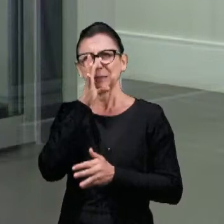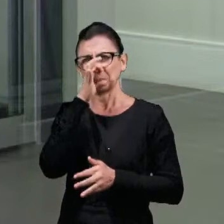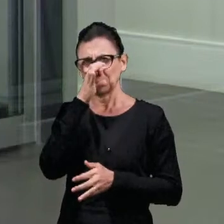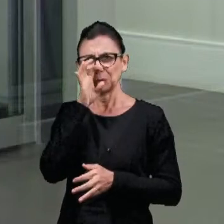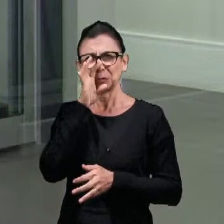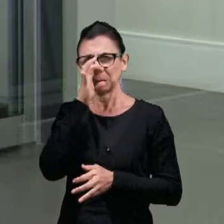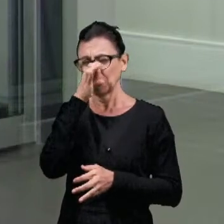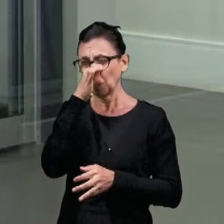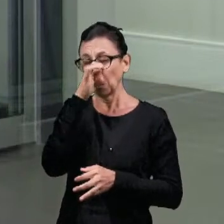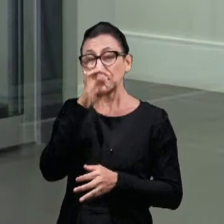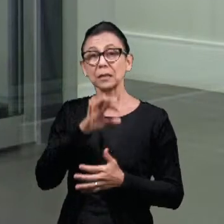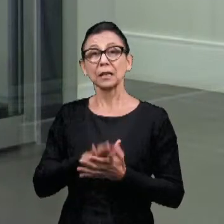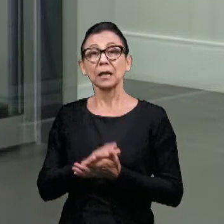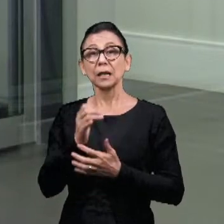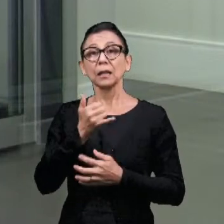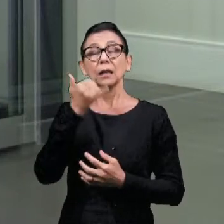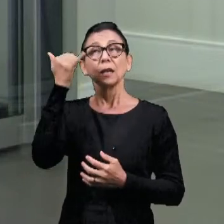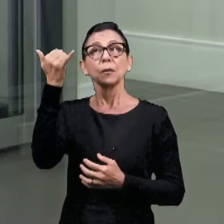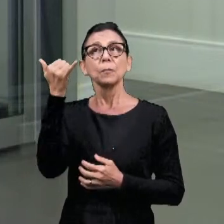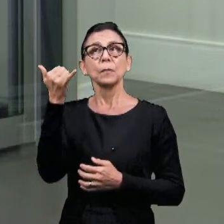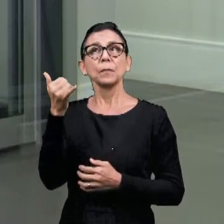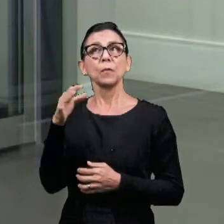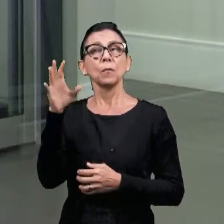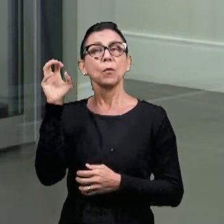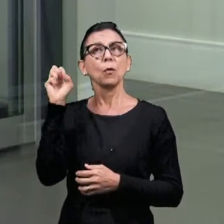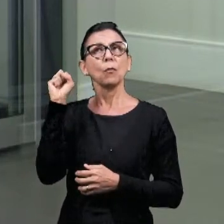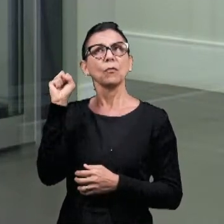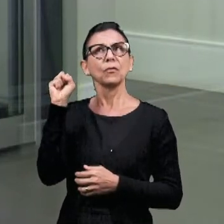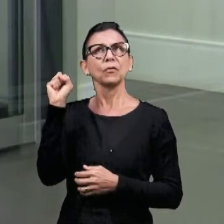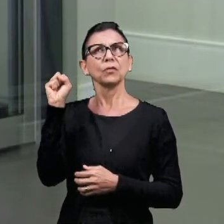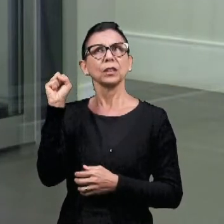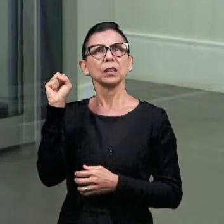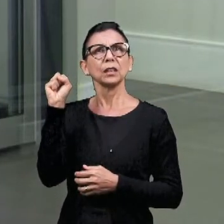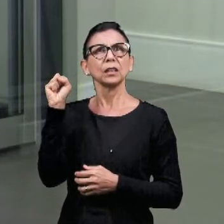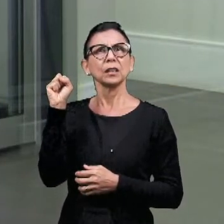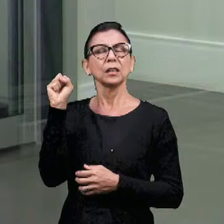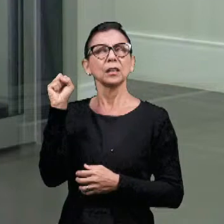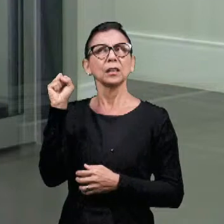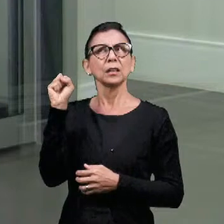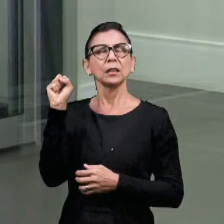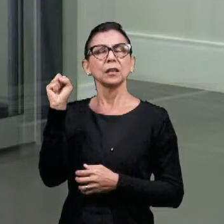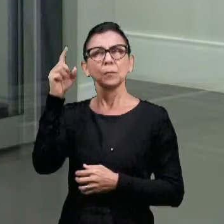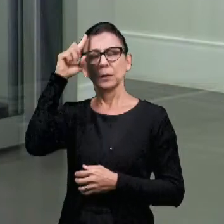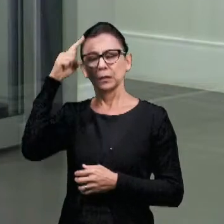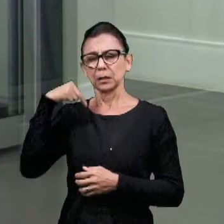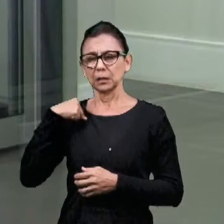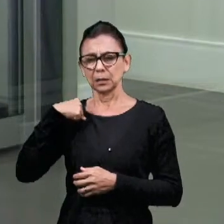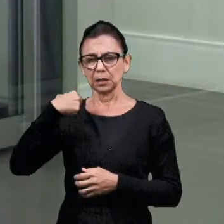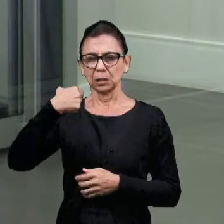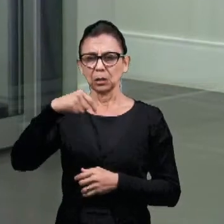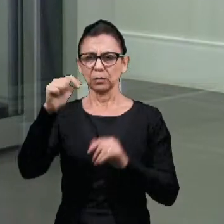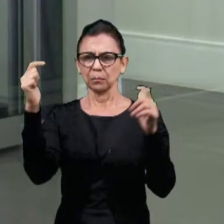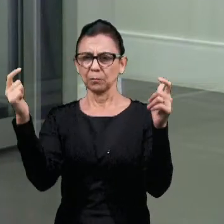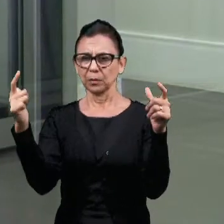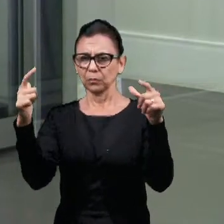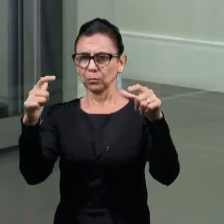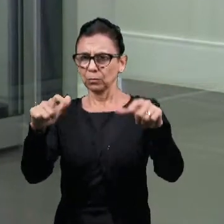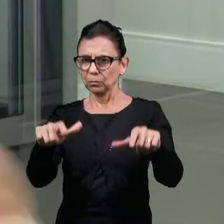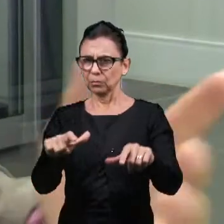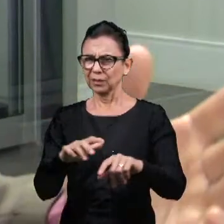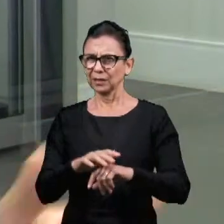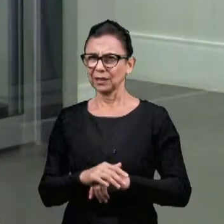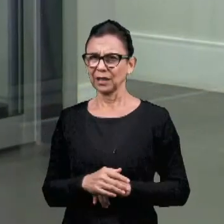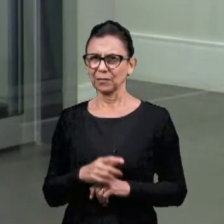Eu ouvi uma voz que eu fosse para um tal lugar, e eu não identifiquei aquela voz